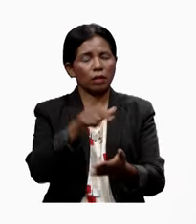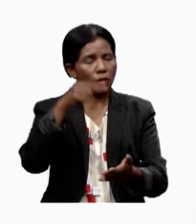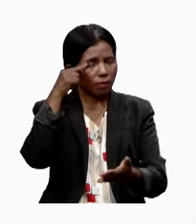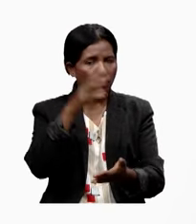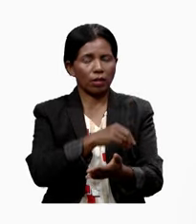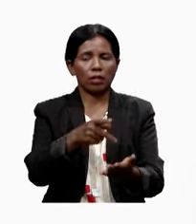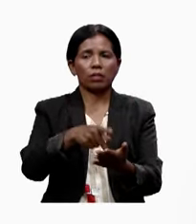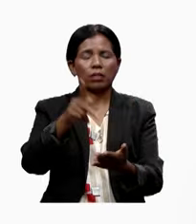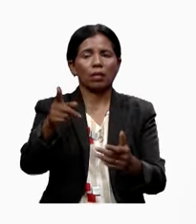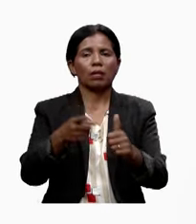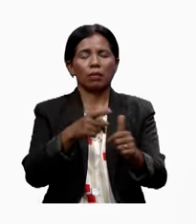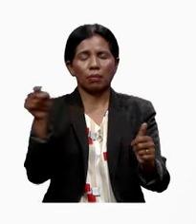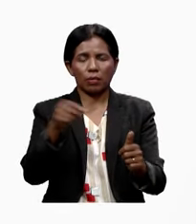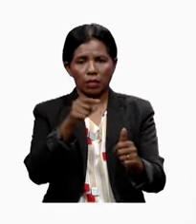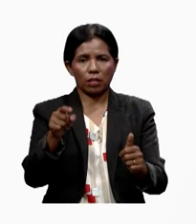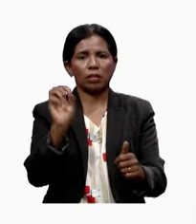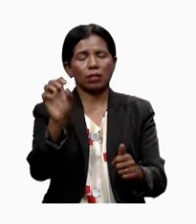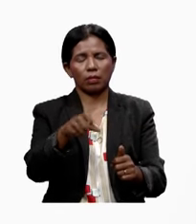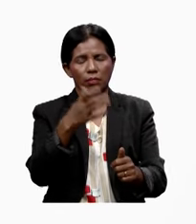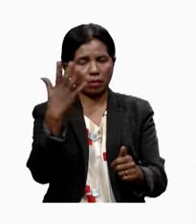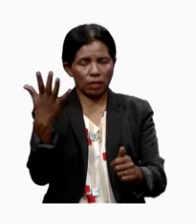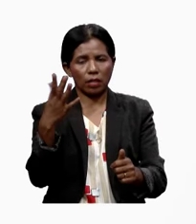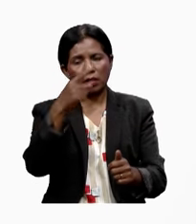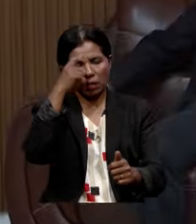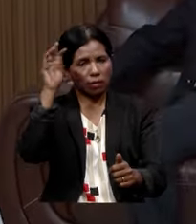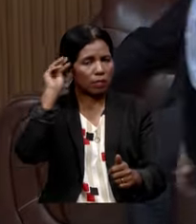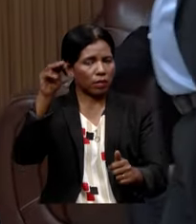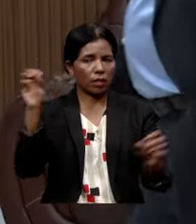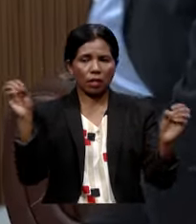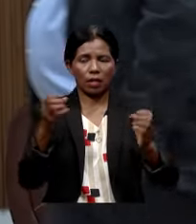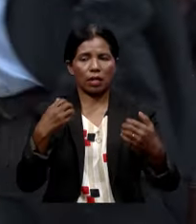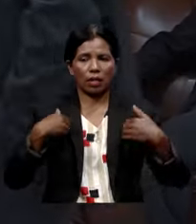compromete a tu selo 1% Sanul Resin Lima, também ministério laia